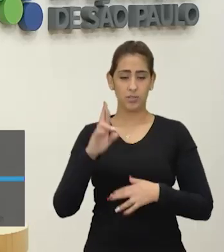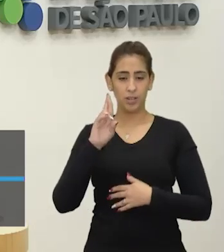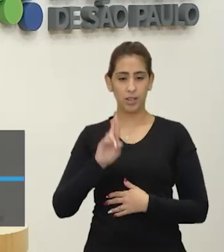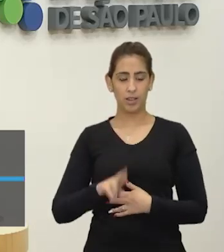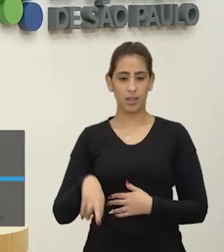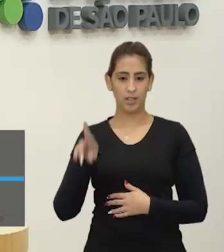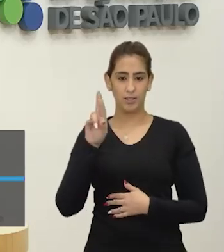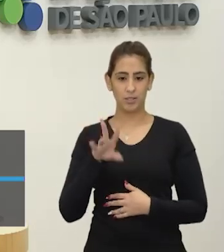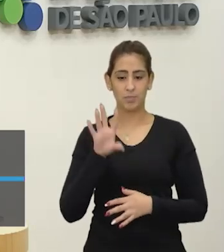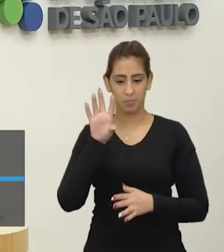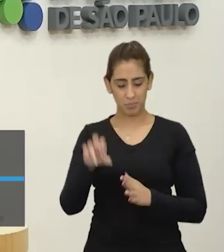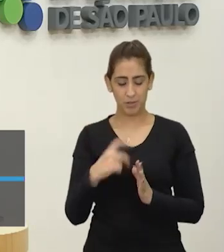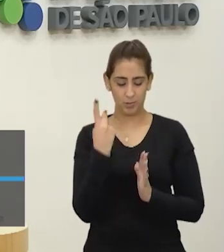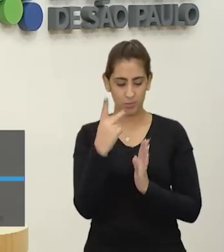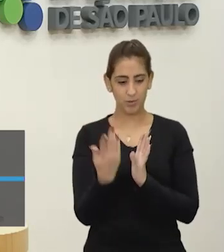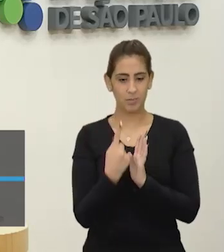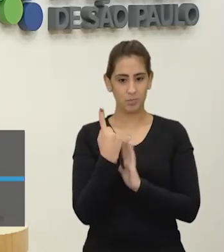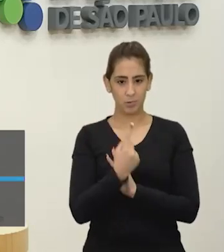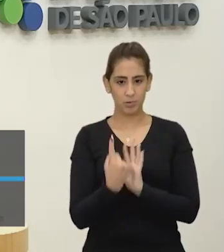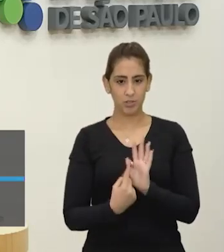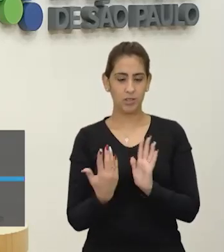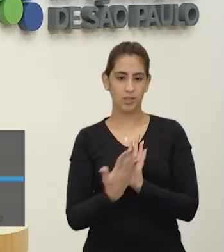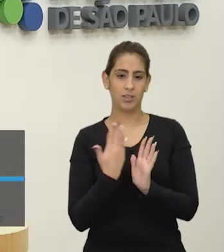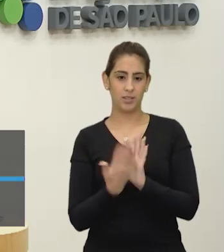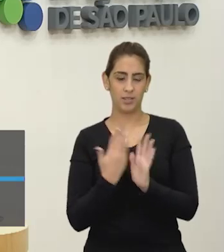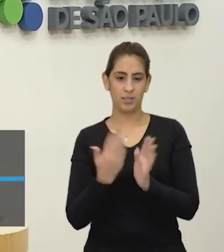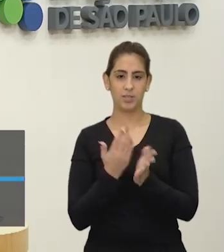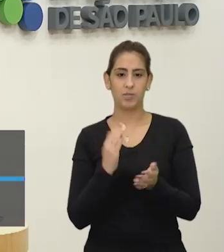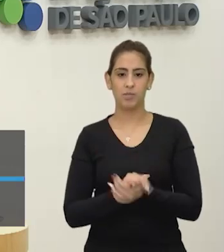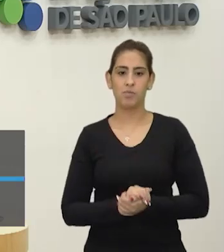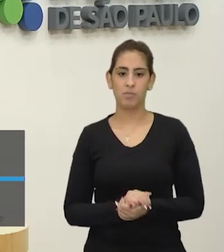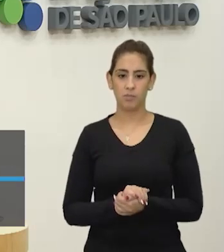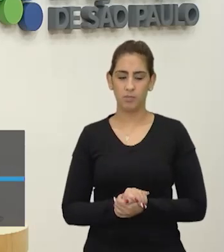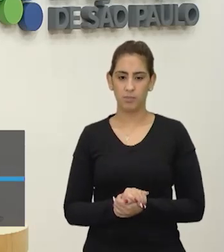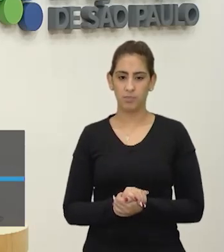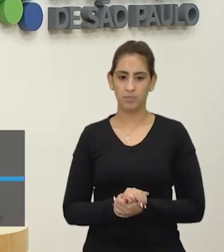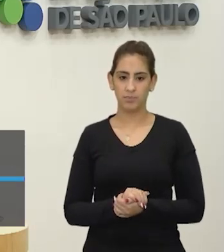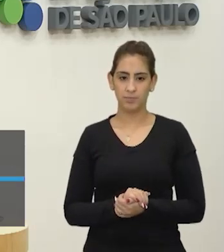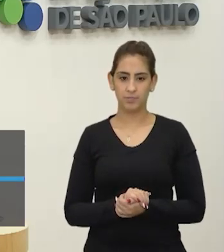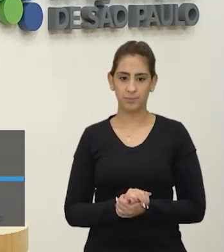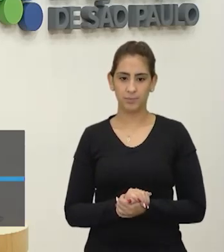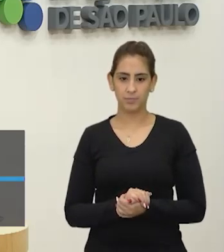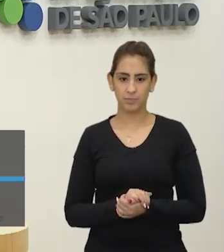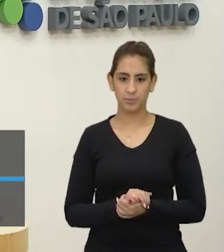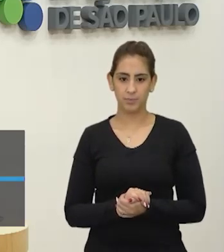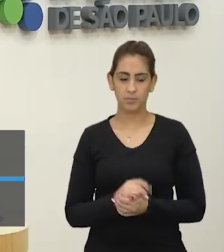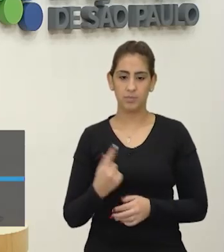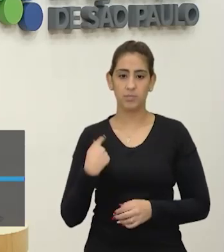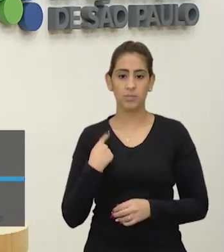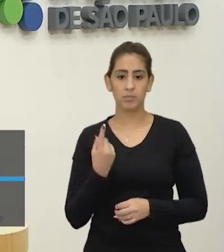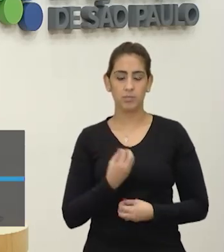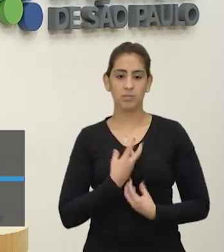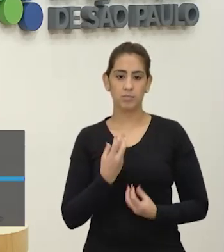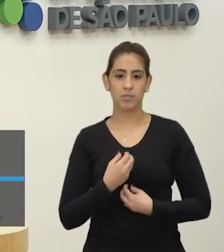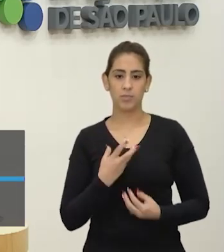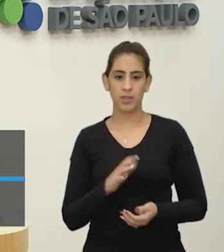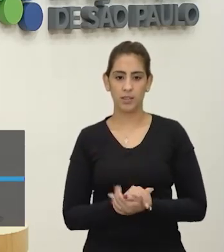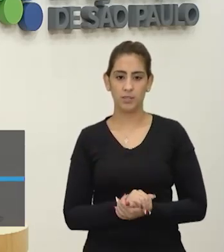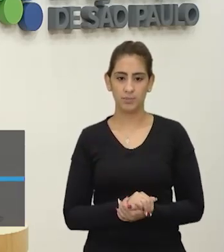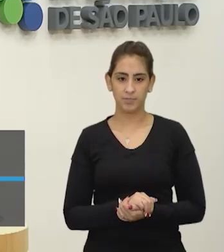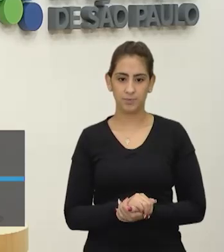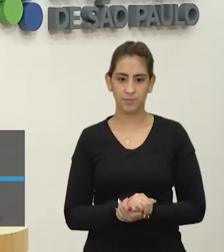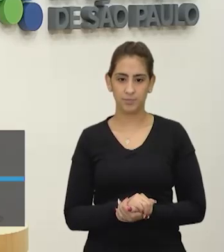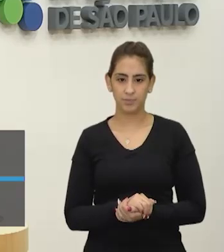a apostila, o caderno do aluno, né, do currículo em ação, do terceiro bimestre, tem lá, Augusto dos Anjos, tem um poema lá. Lá tem um poema,